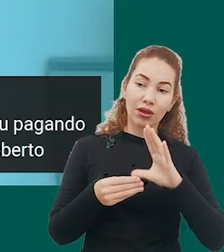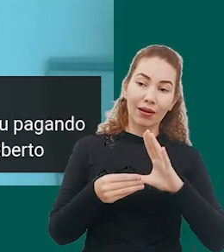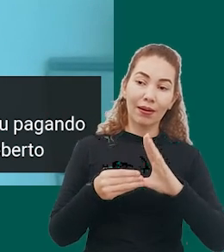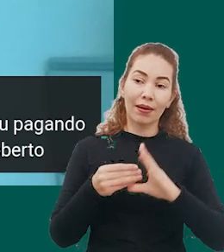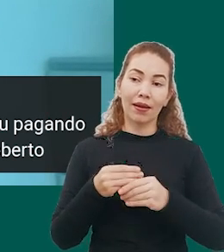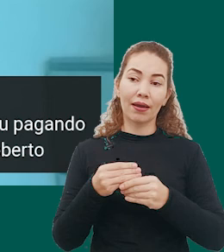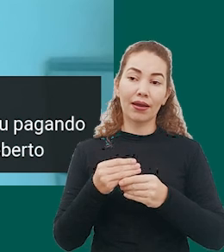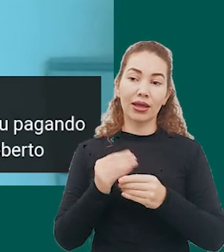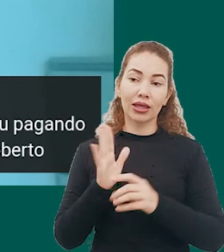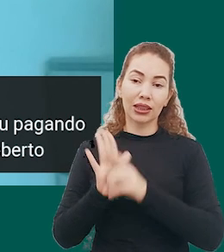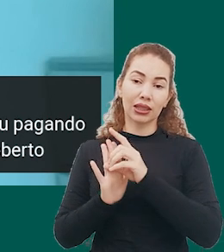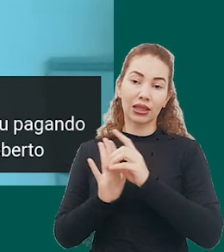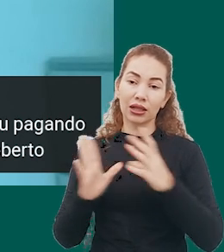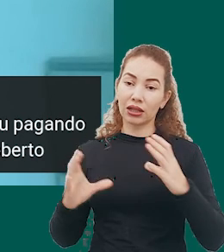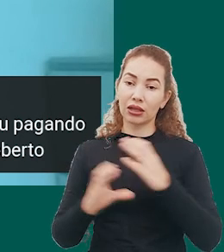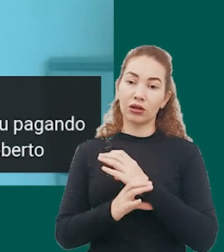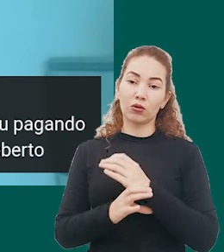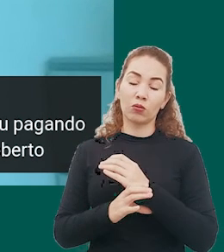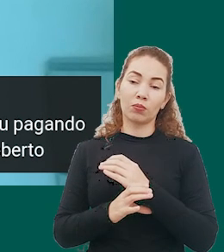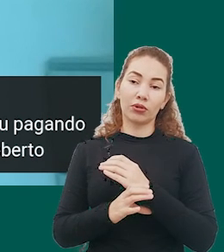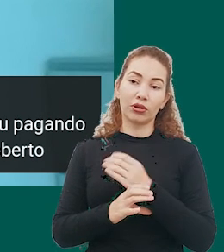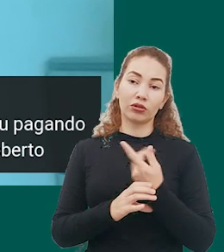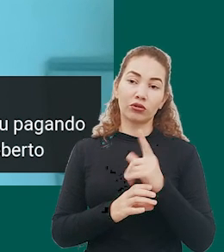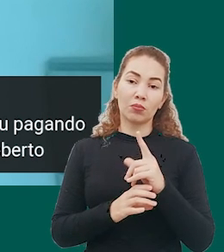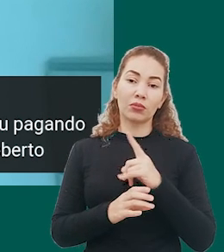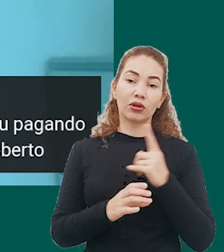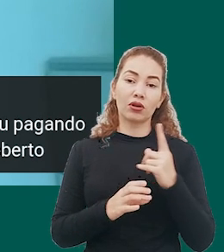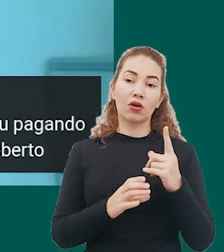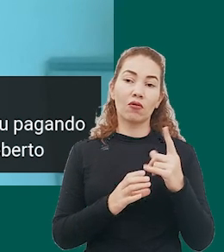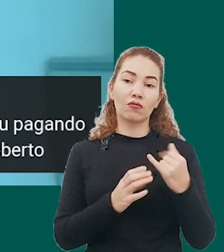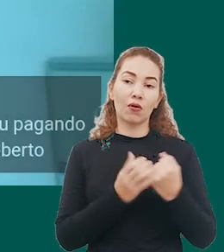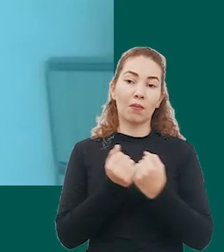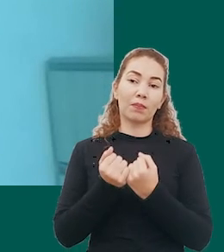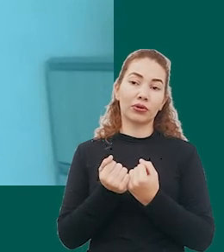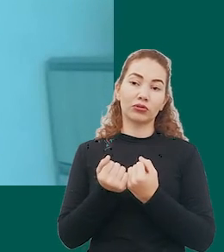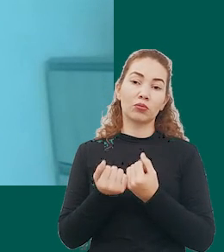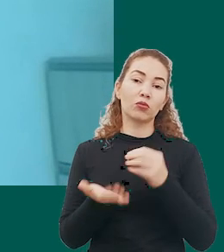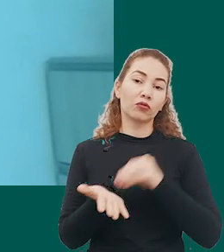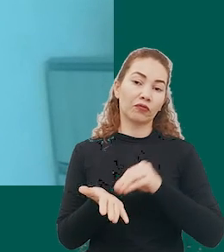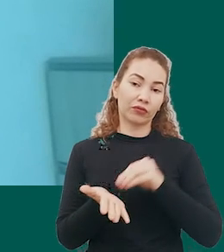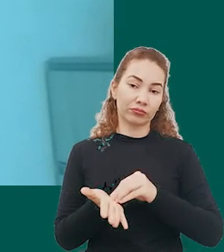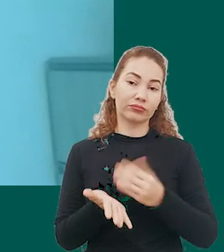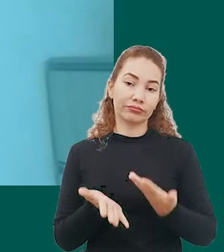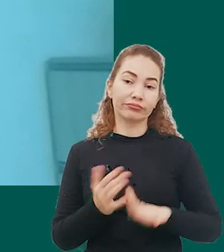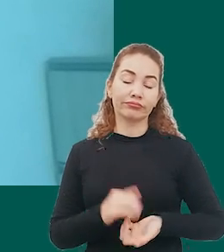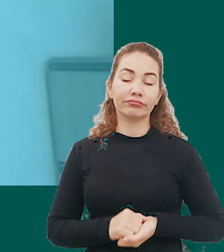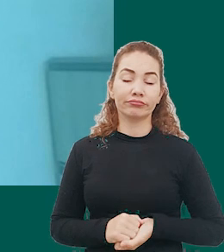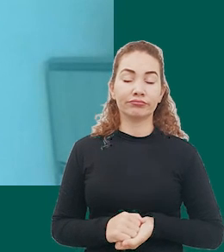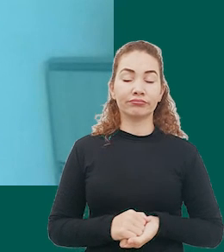valor que tu para não ficar um patrimônio, né, descoberto.